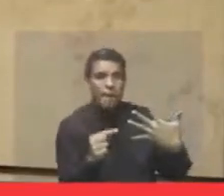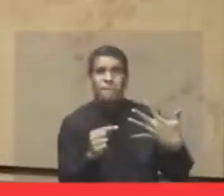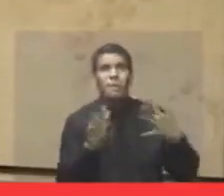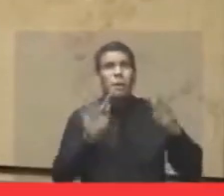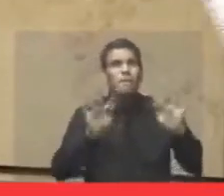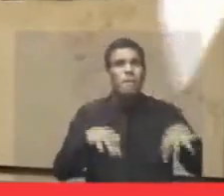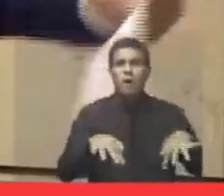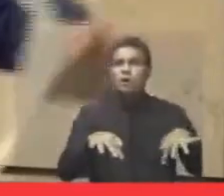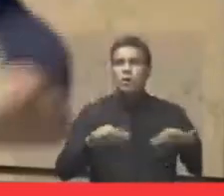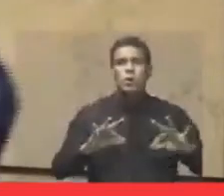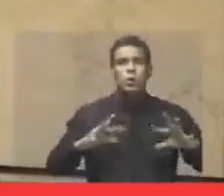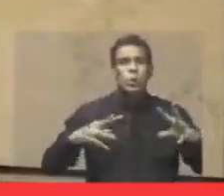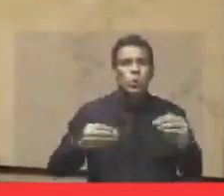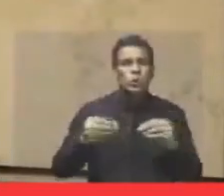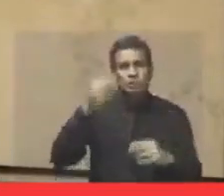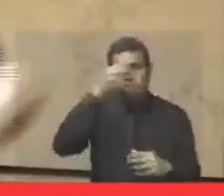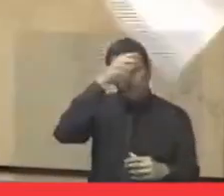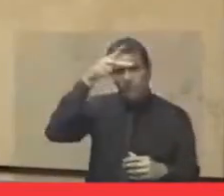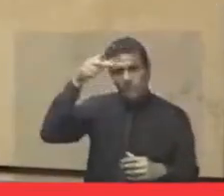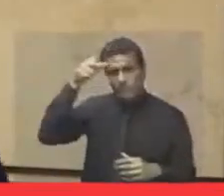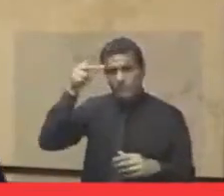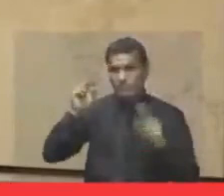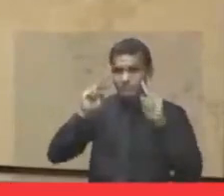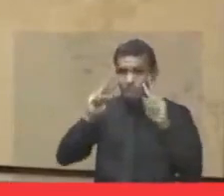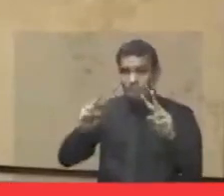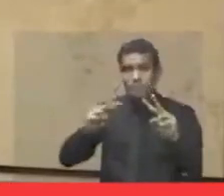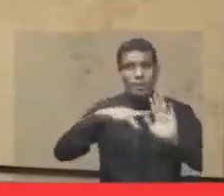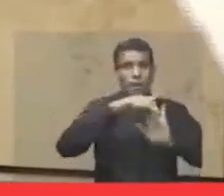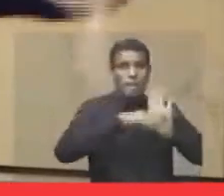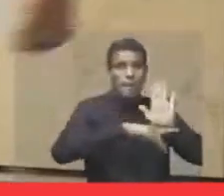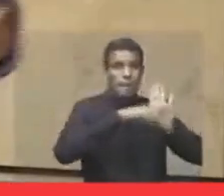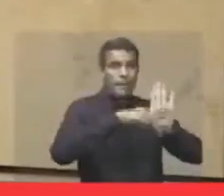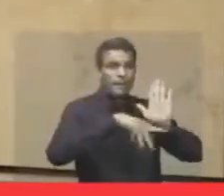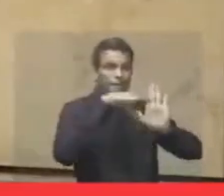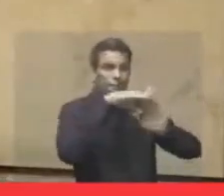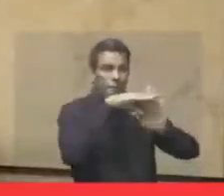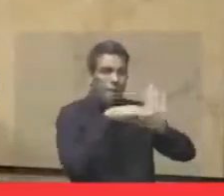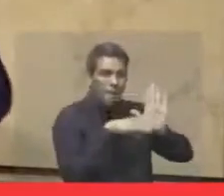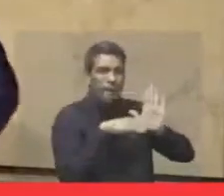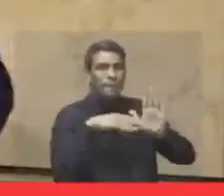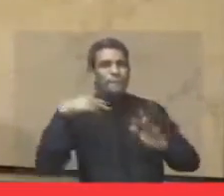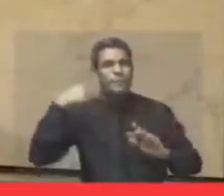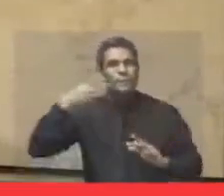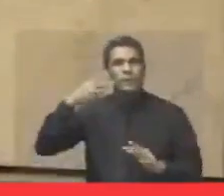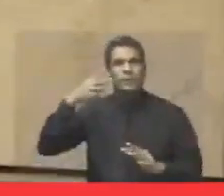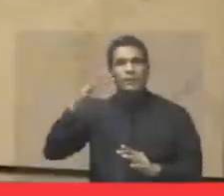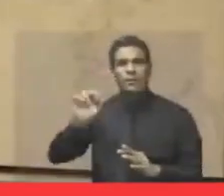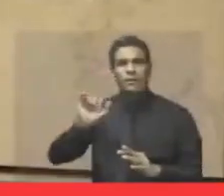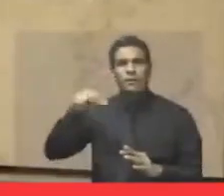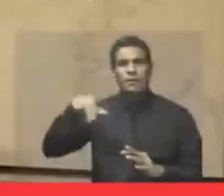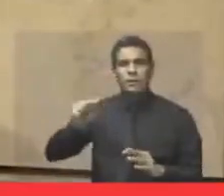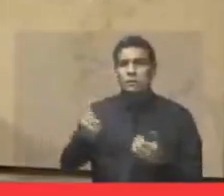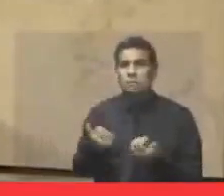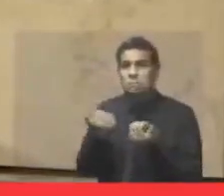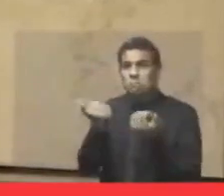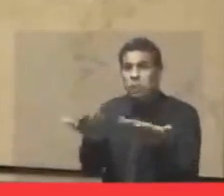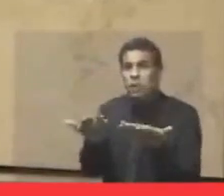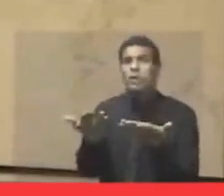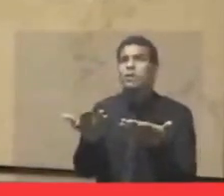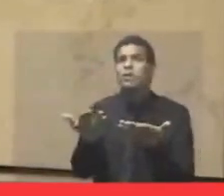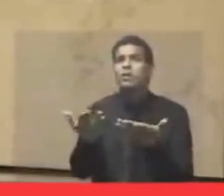acabava o triênio no município. Esse projeto como veio, vereadora Tainá, dava poderes